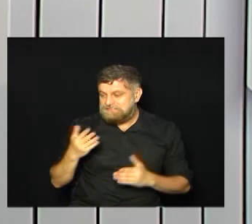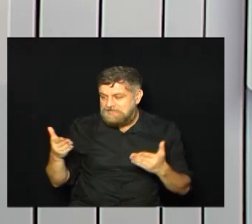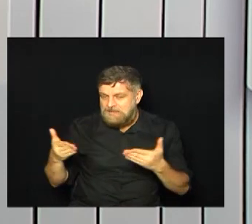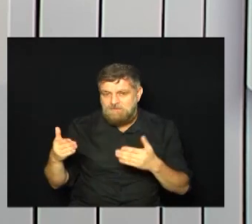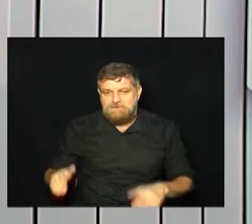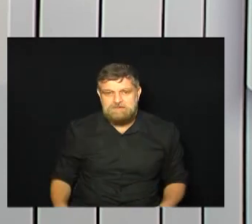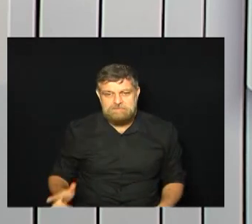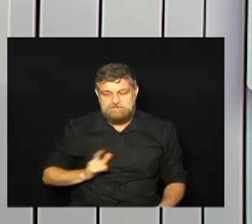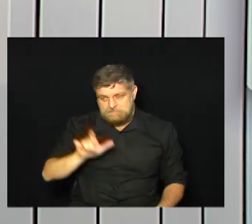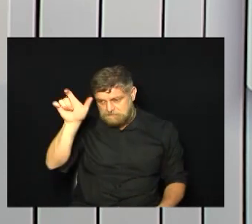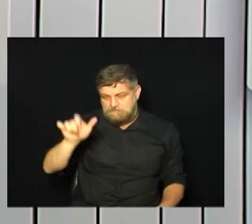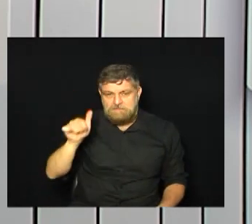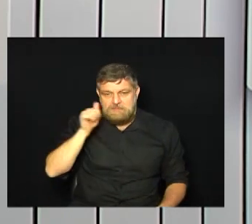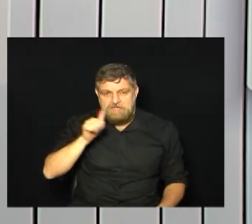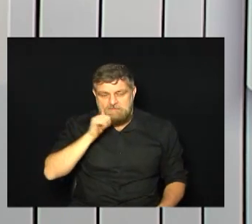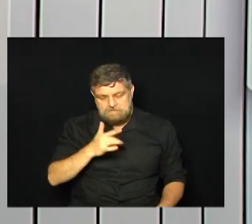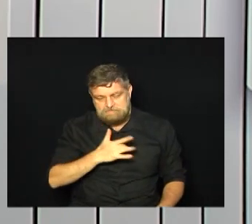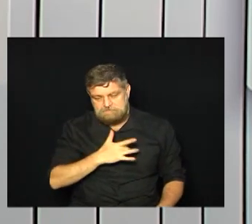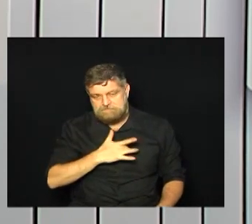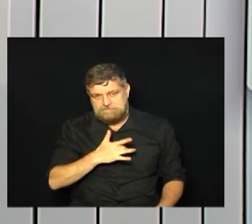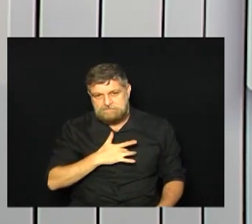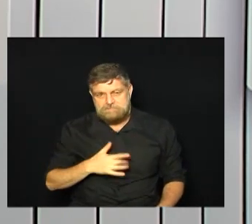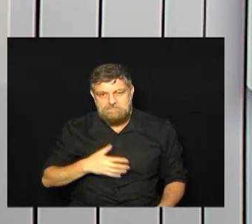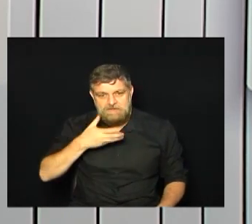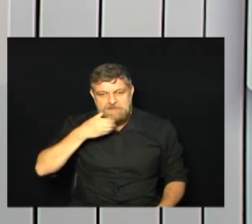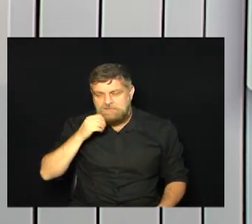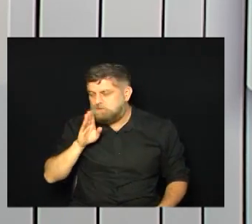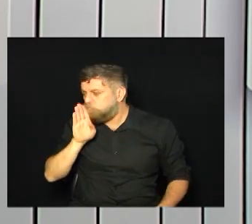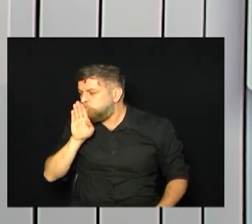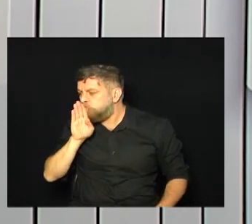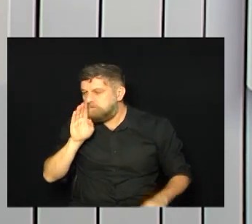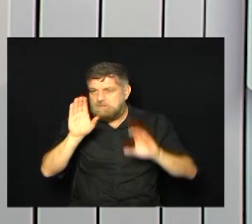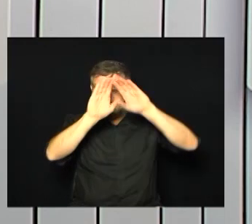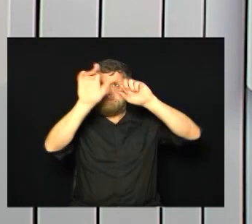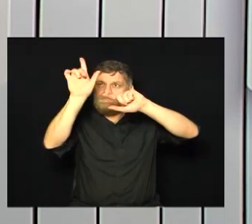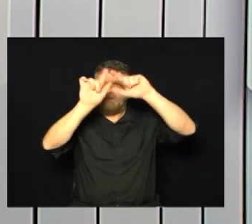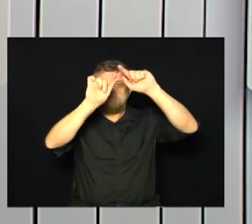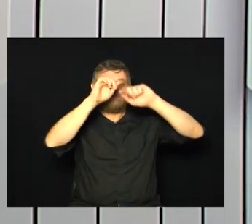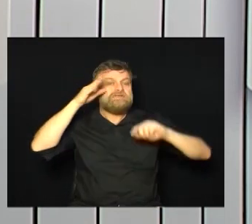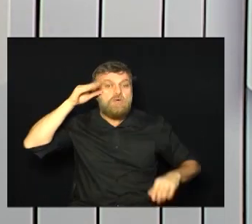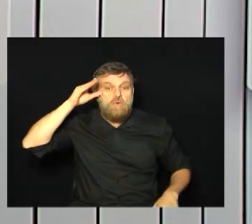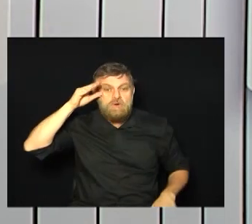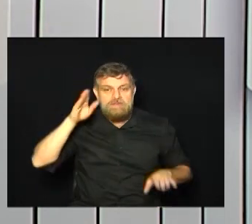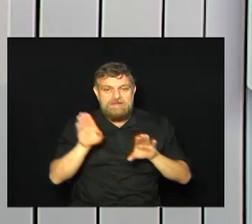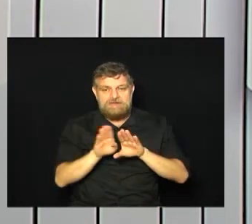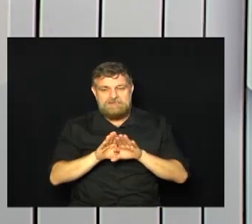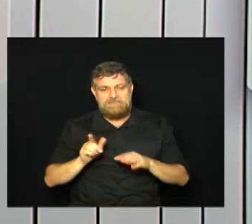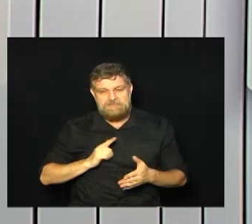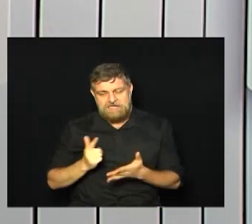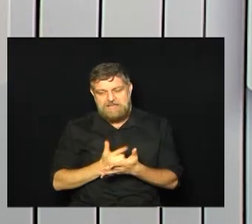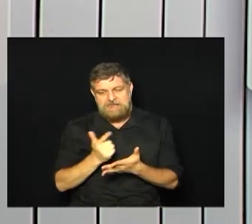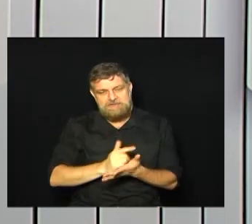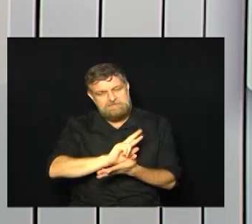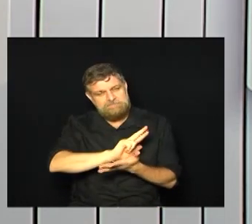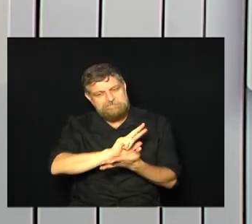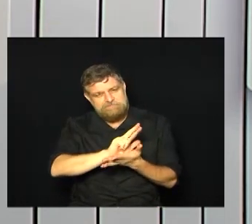Jenny, autora dos romances A Herdeira do Silêncio, Um Céu de Estrelas Curiosas, além de diversos